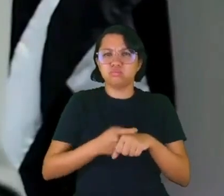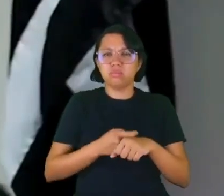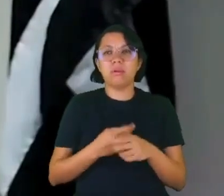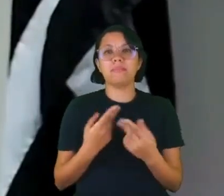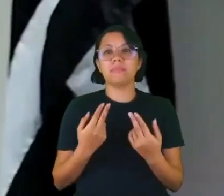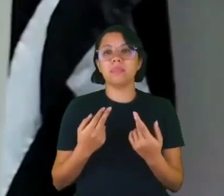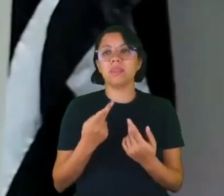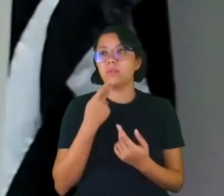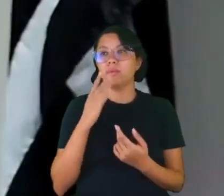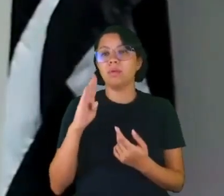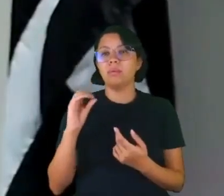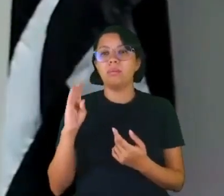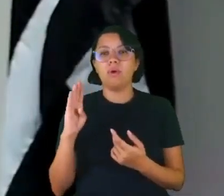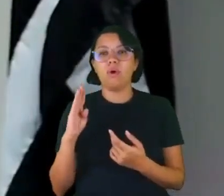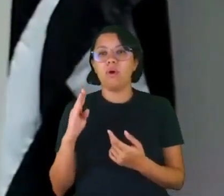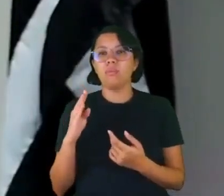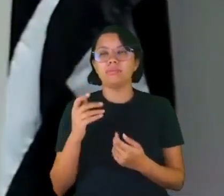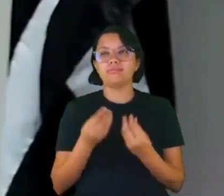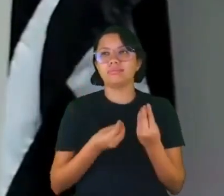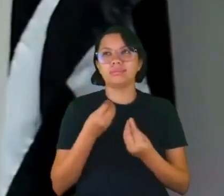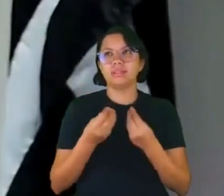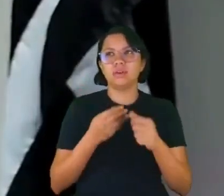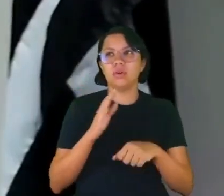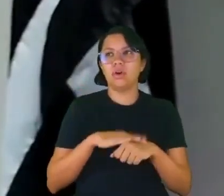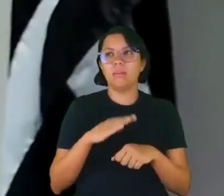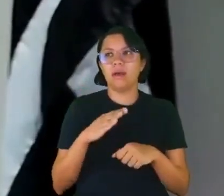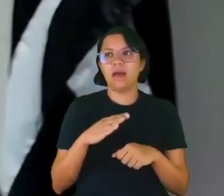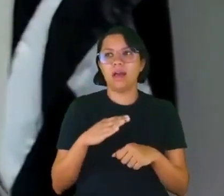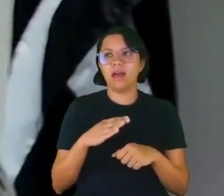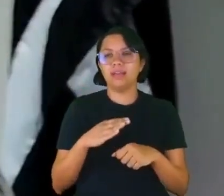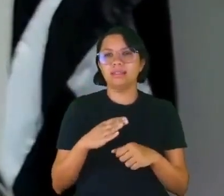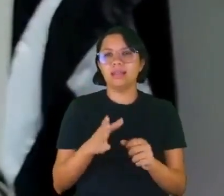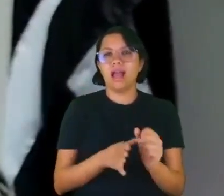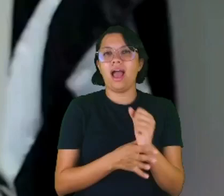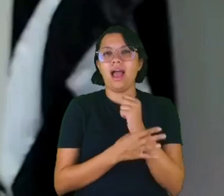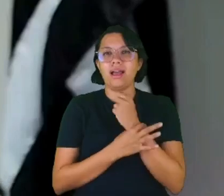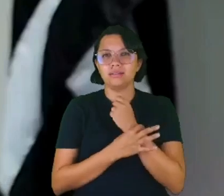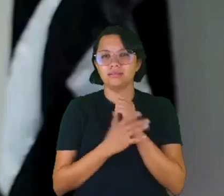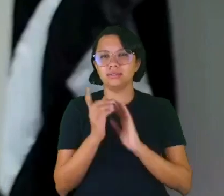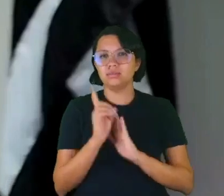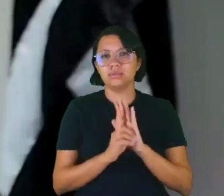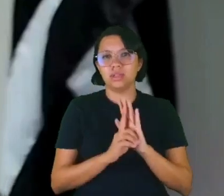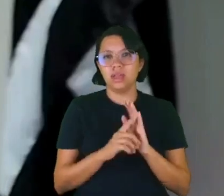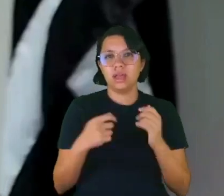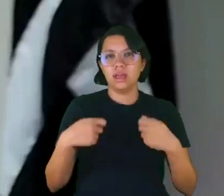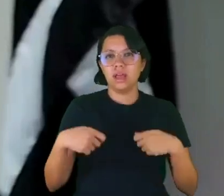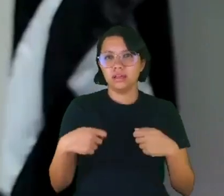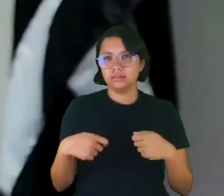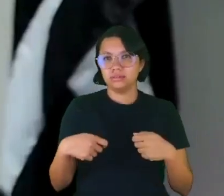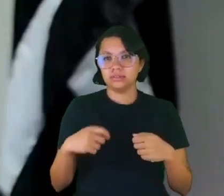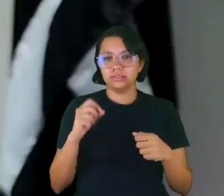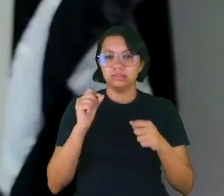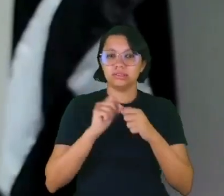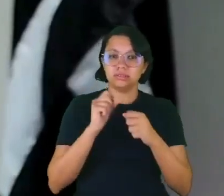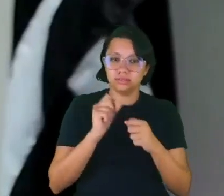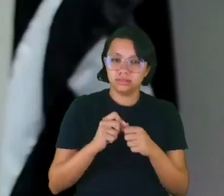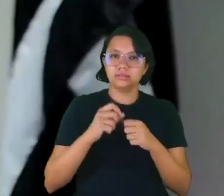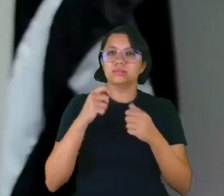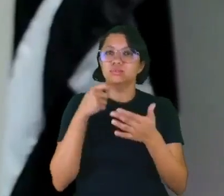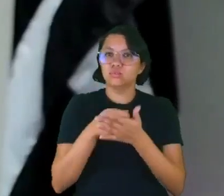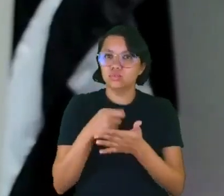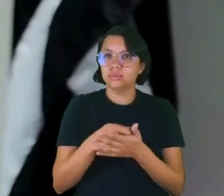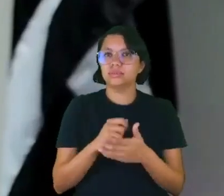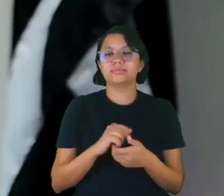direitos, nós precisamos efetivá-los. E por isso, eu termino com dois ensinamentos, ao